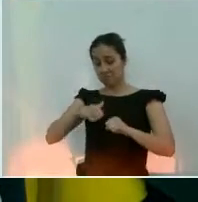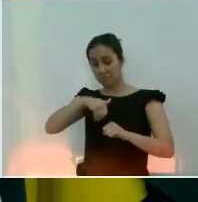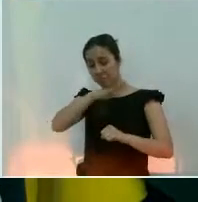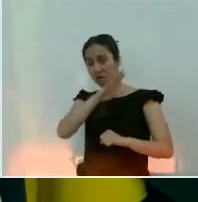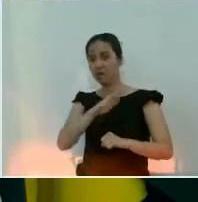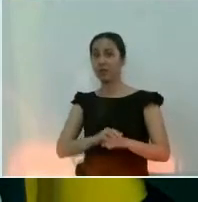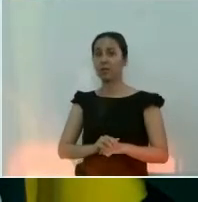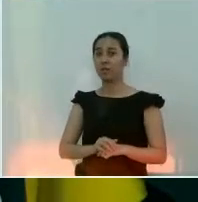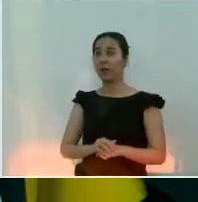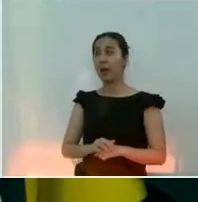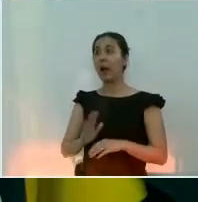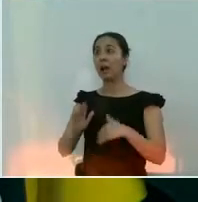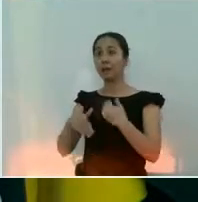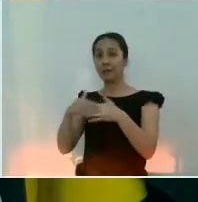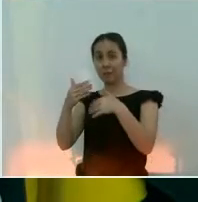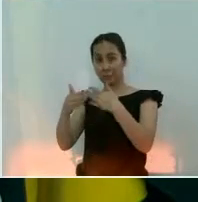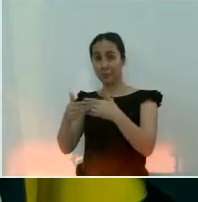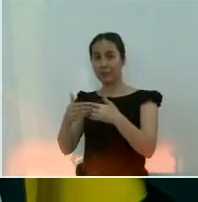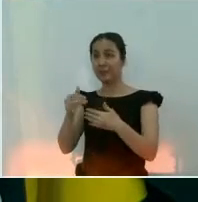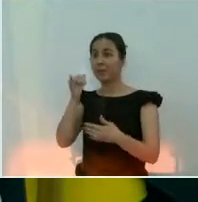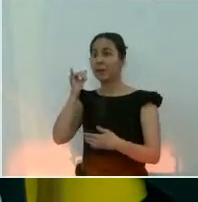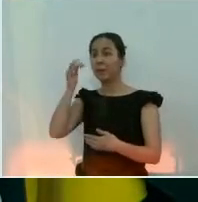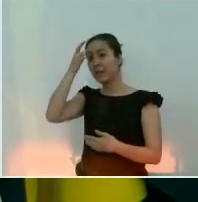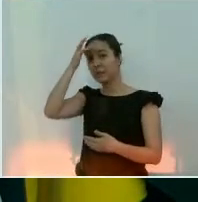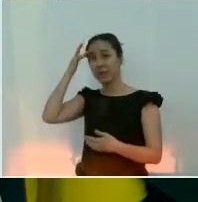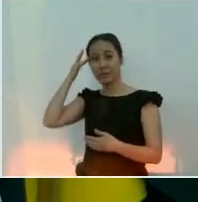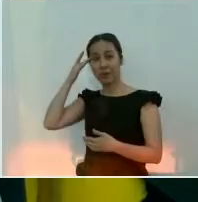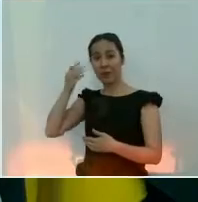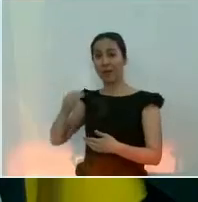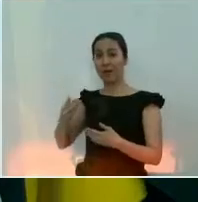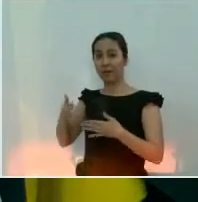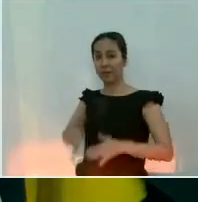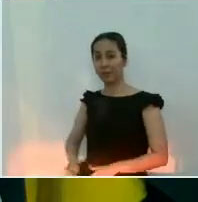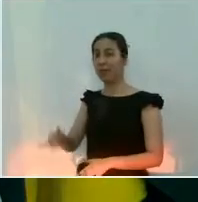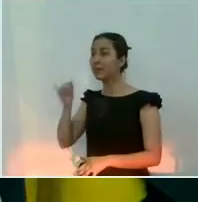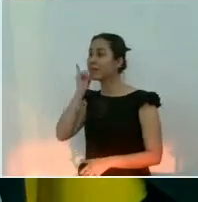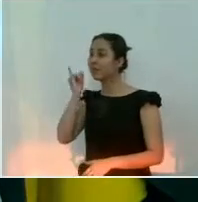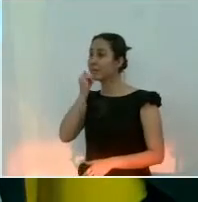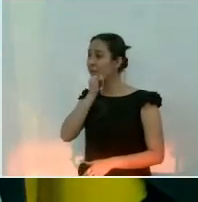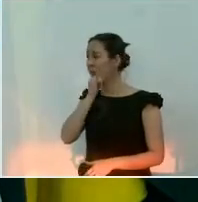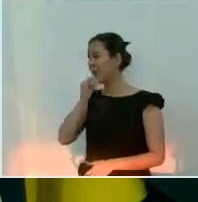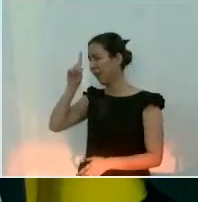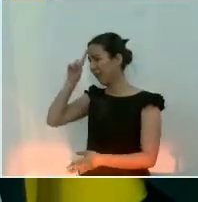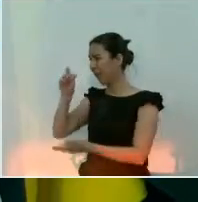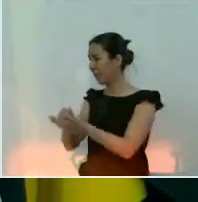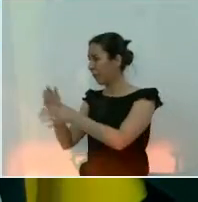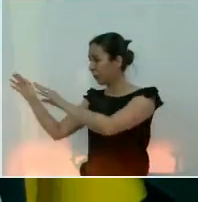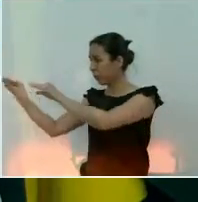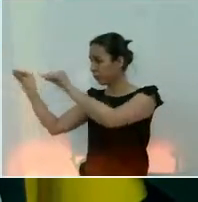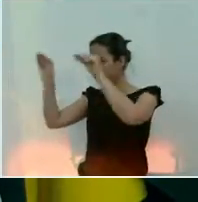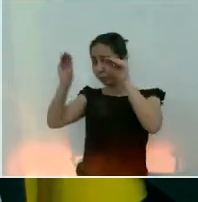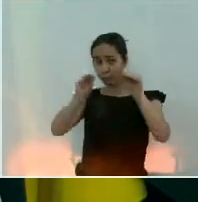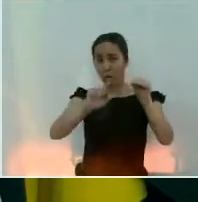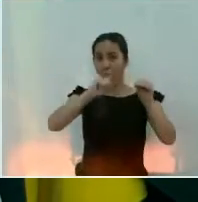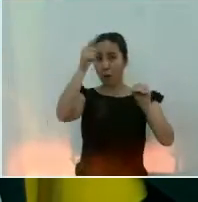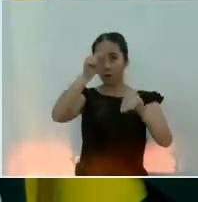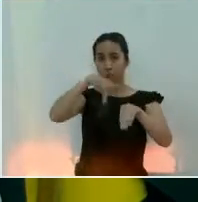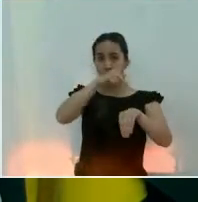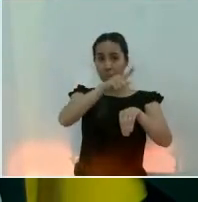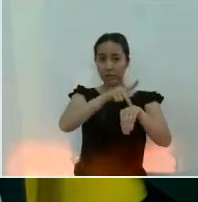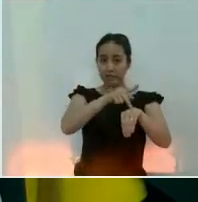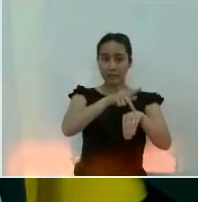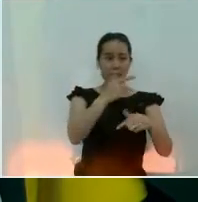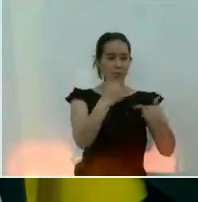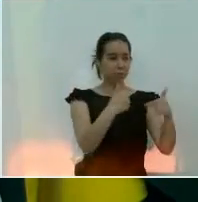italianos que iam para fora começar a mandar dinheiro aí fica bom pra caramba pra eles né e aí tem mais uma coisa